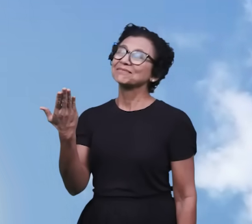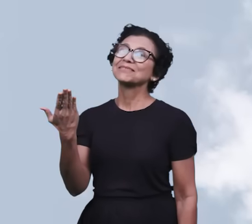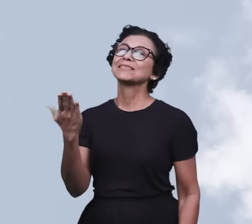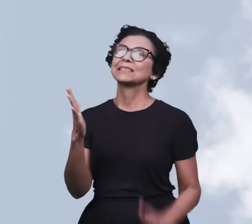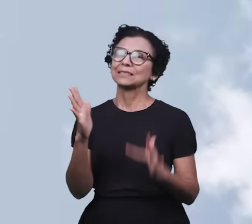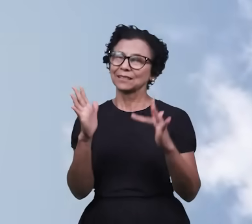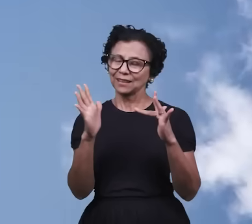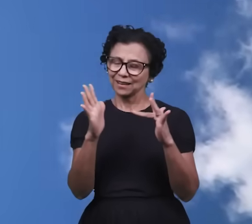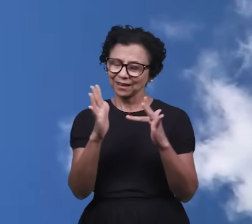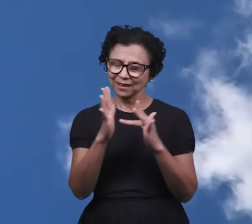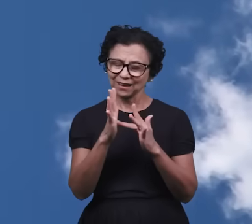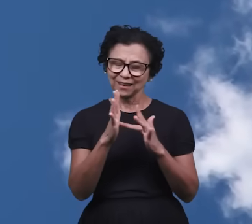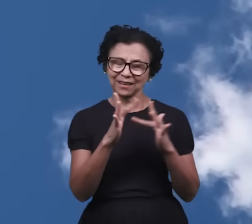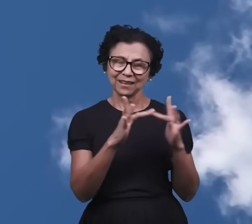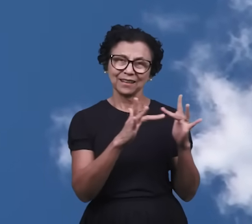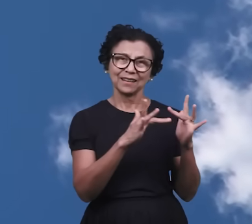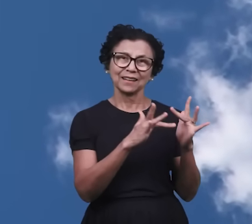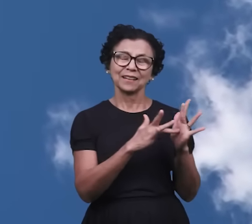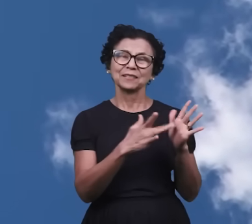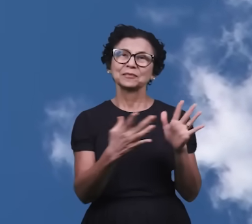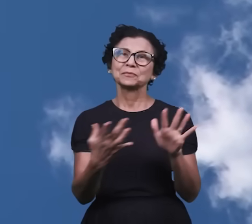mim. Jesus.